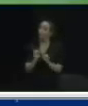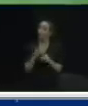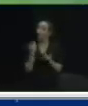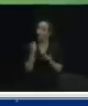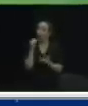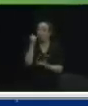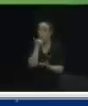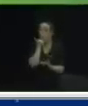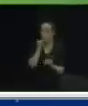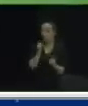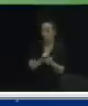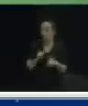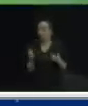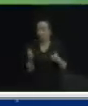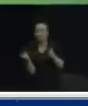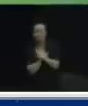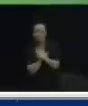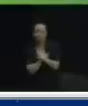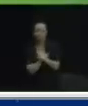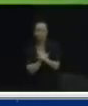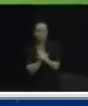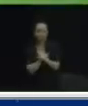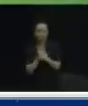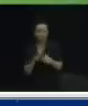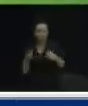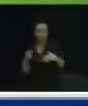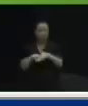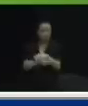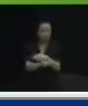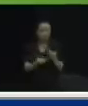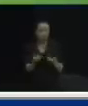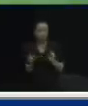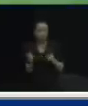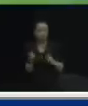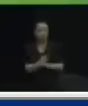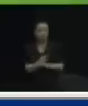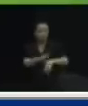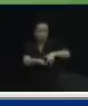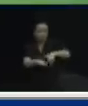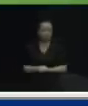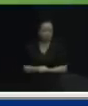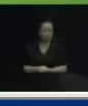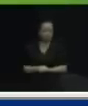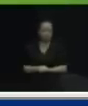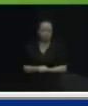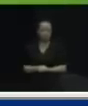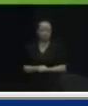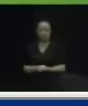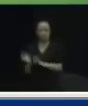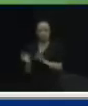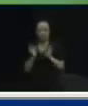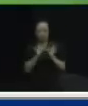não se muitos do governo ainda negavam que ela pudesse ser tão grave então eles tinham uma boa relação inclusive continuaram mantendo